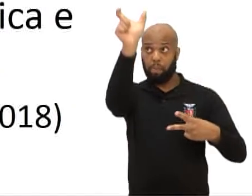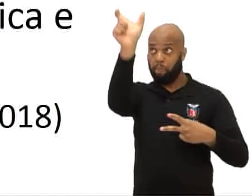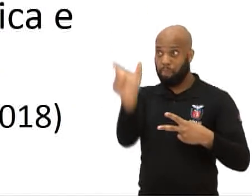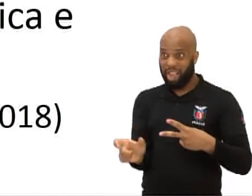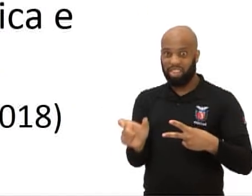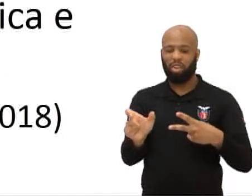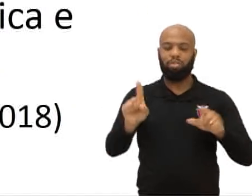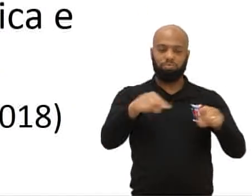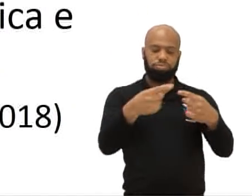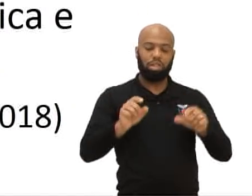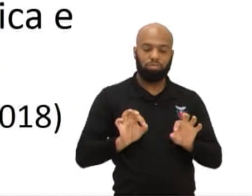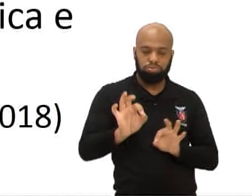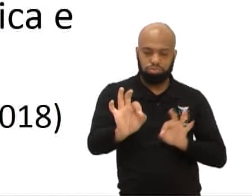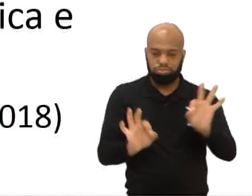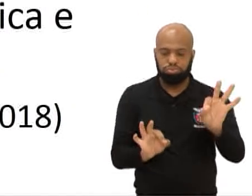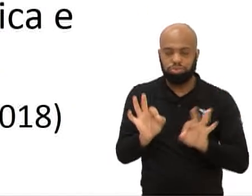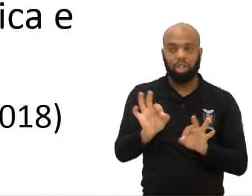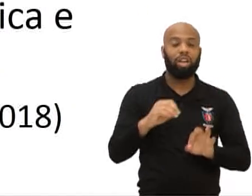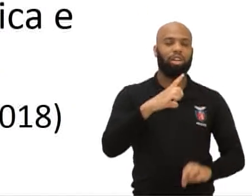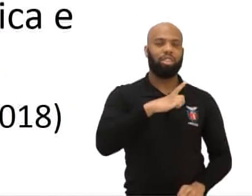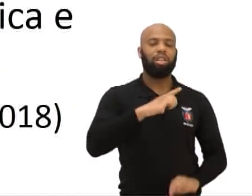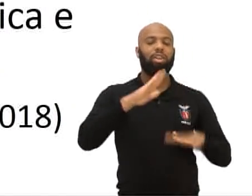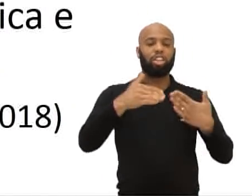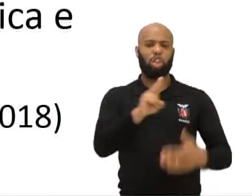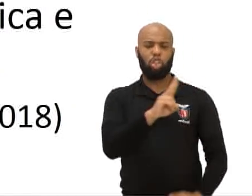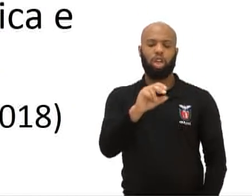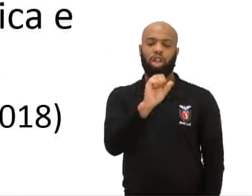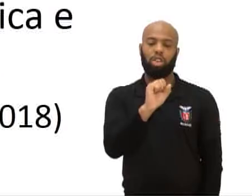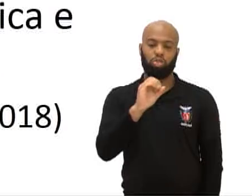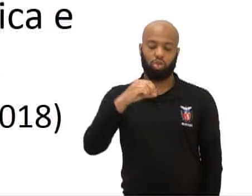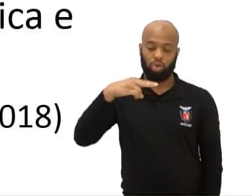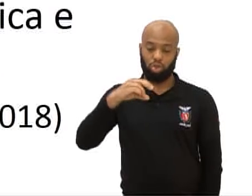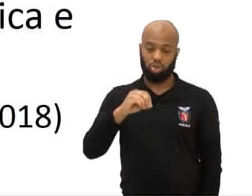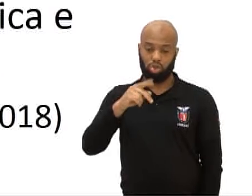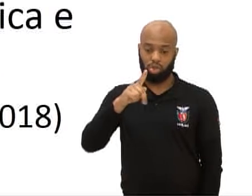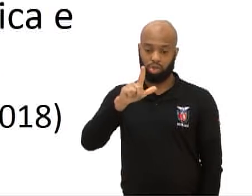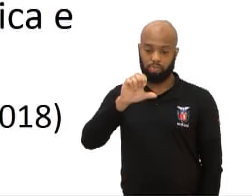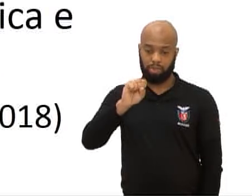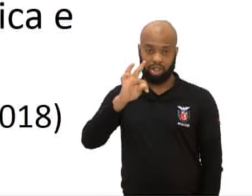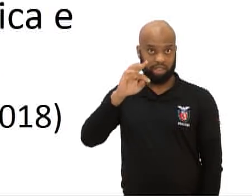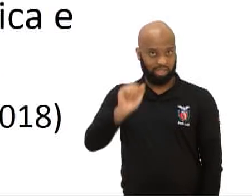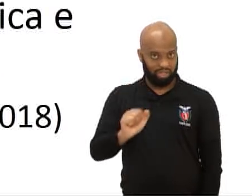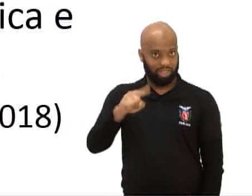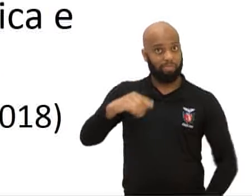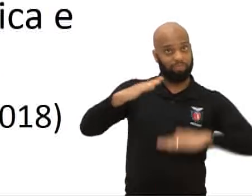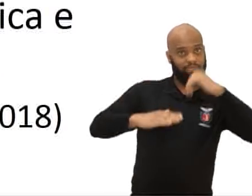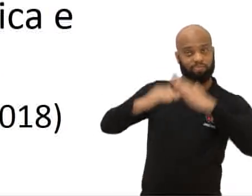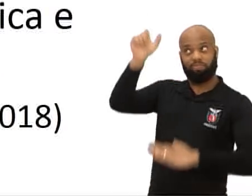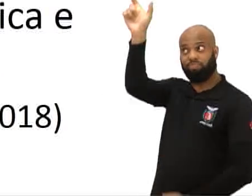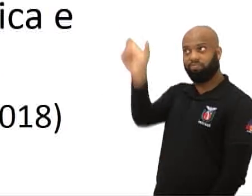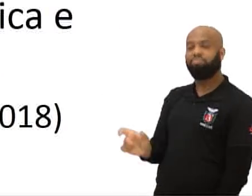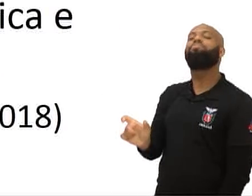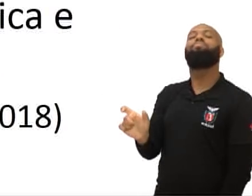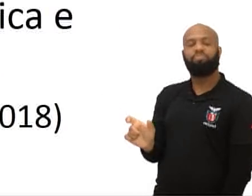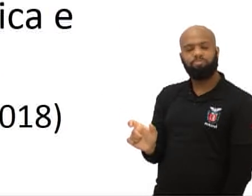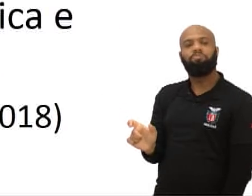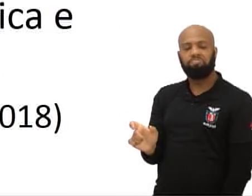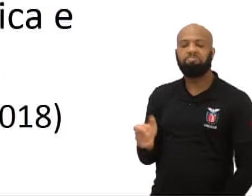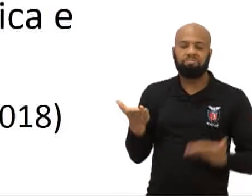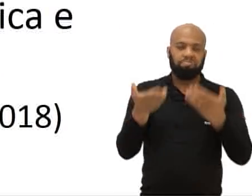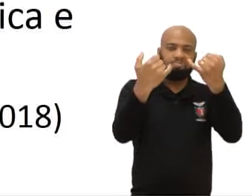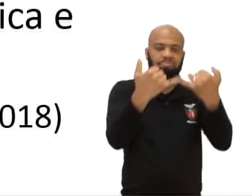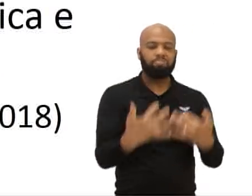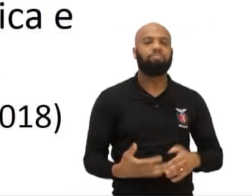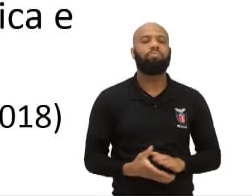Sonoplastas. Nós percebemos que essa palavra, então, deriva da palavra anterior que nós acabamos de estudar. E o que seriam esses